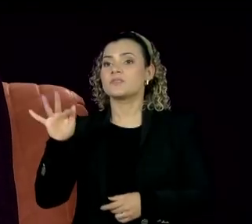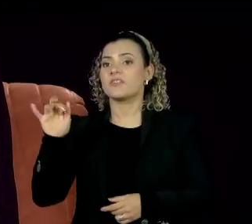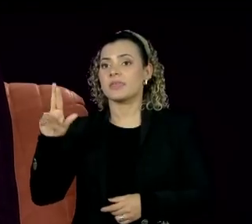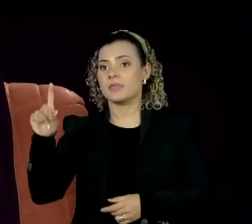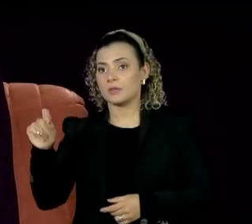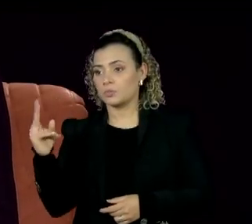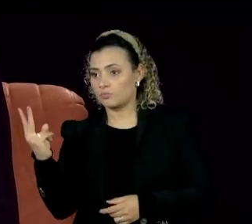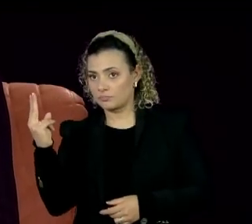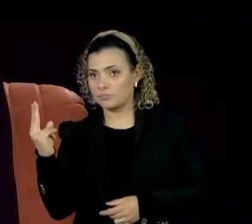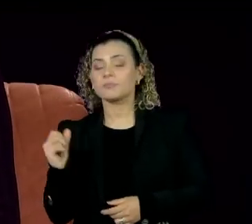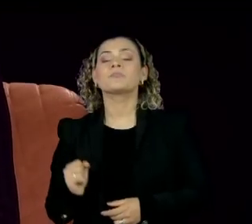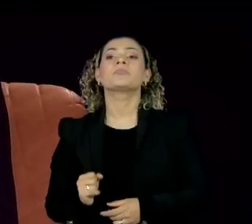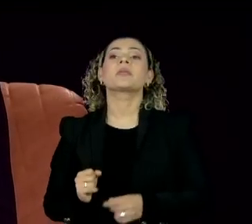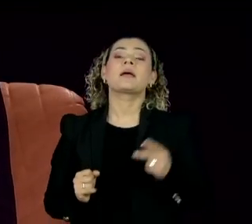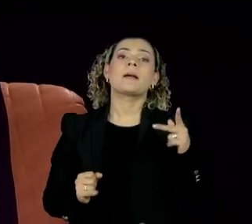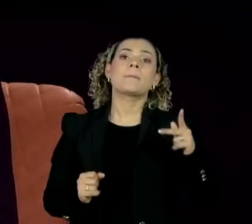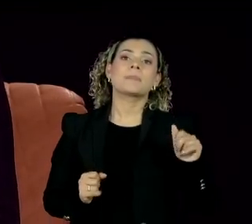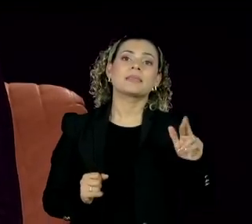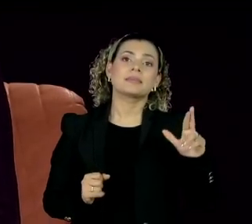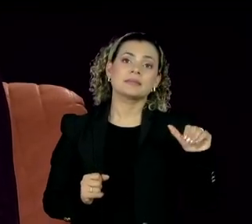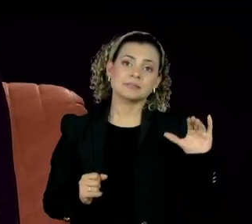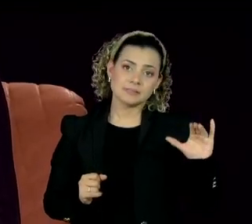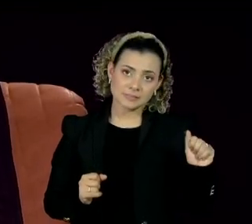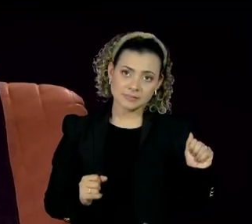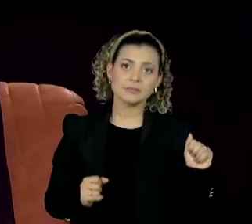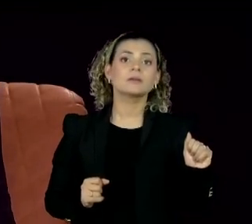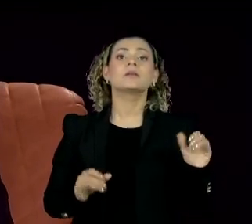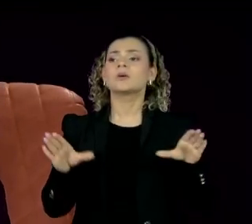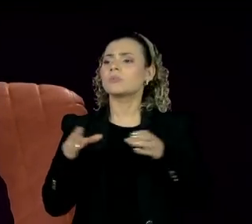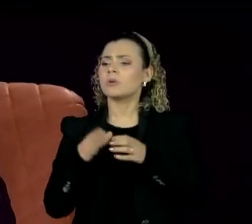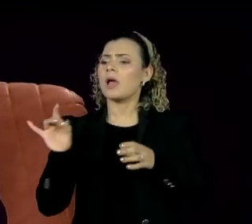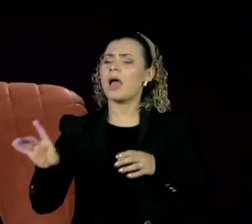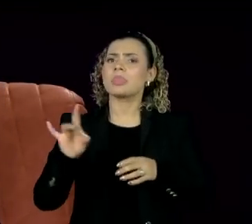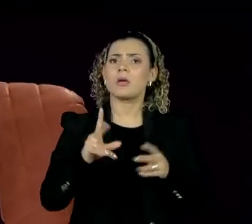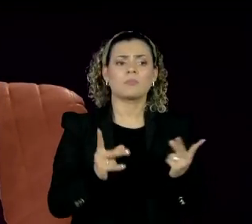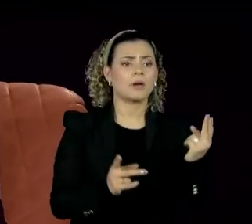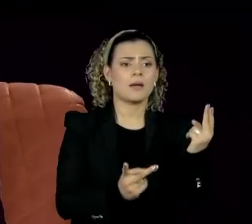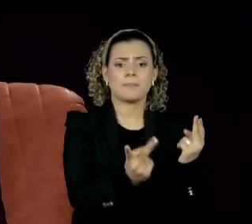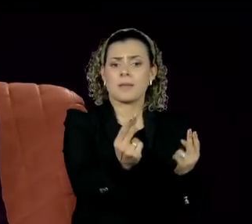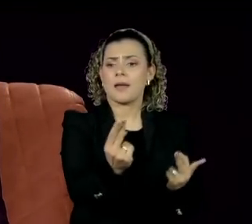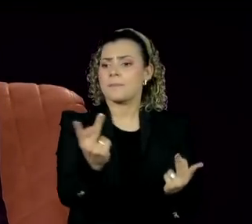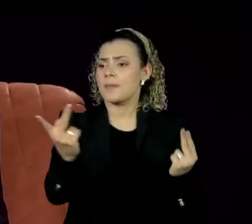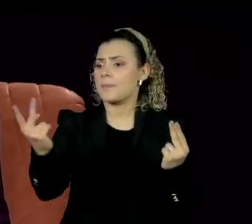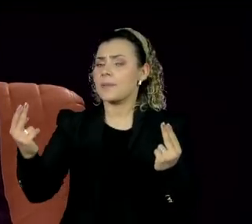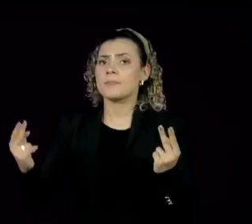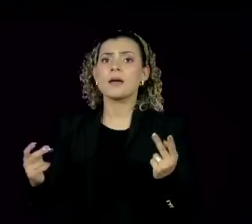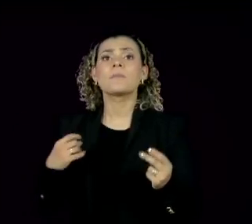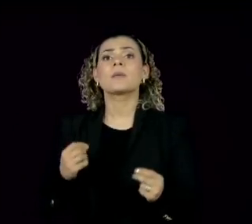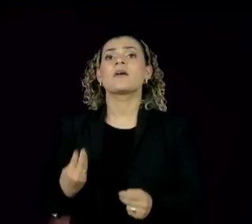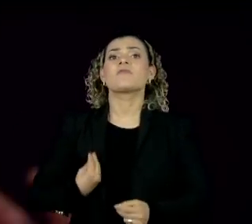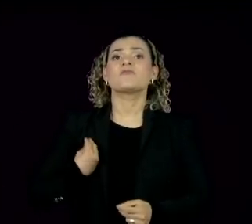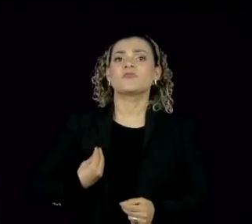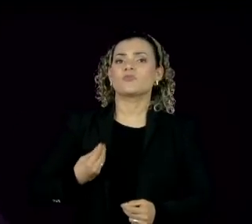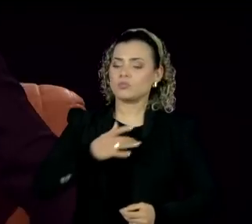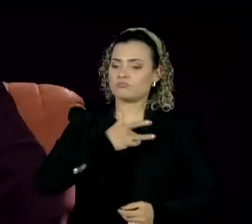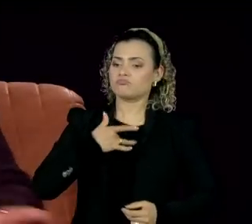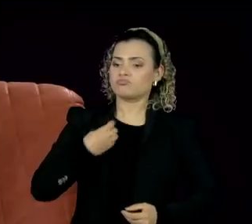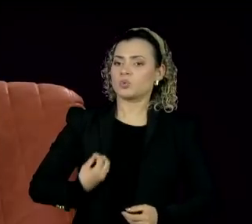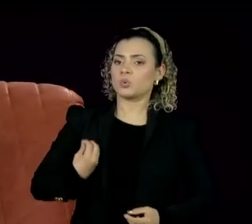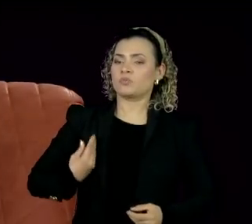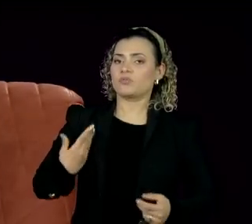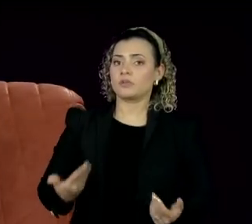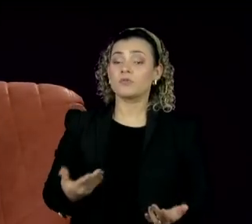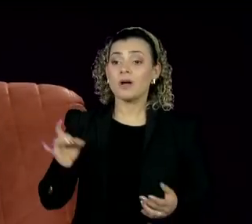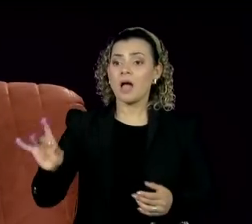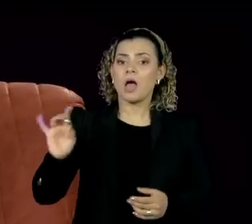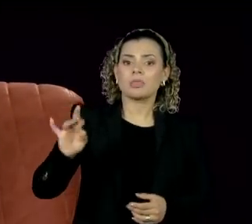Coração, o Evandro com a Patrícia, o Banduendes por Acasos Estrelados, o Hamilton Vaz Pereira, o Vivo, Muito Vivo, Bem Disposto, e todo mundo